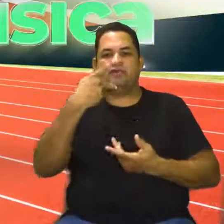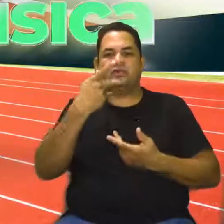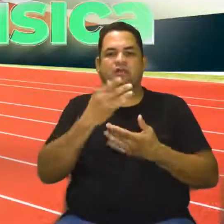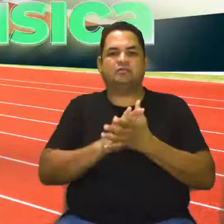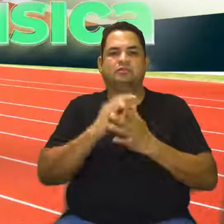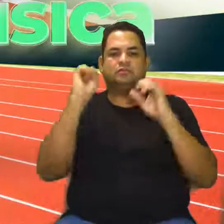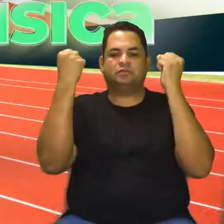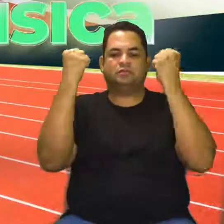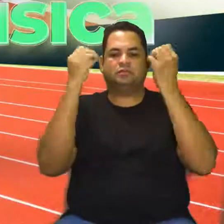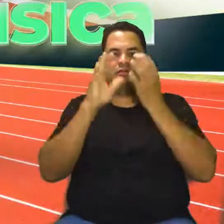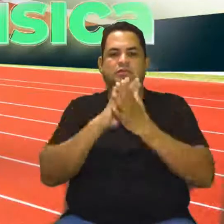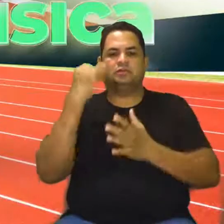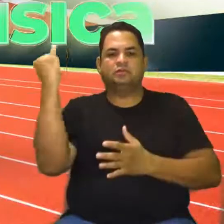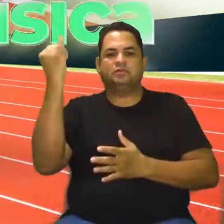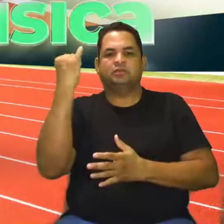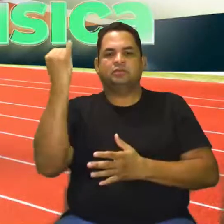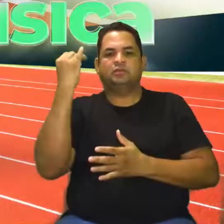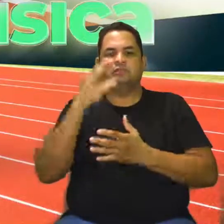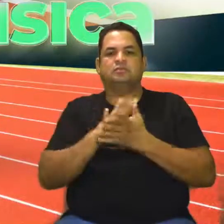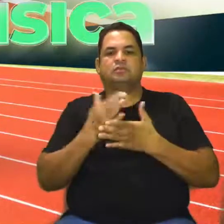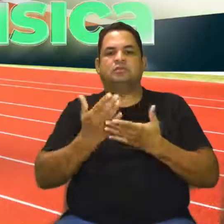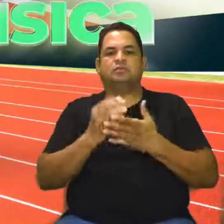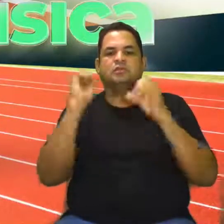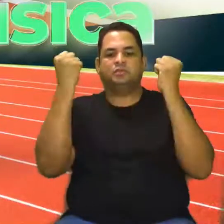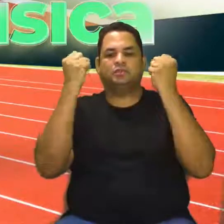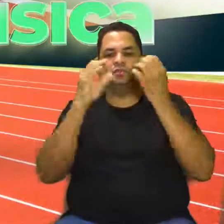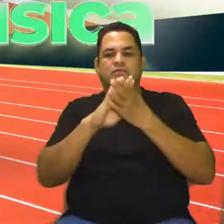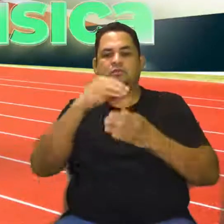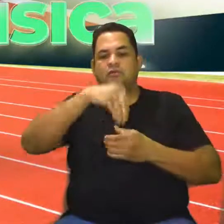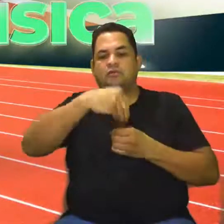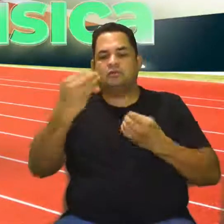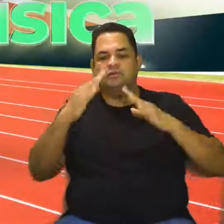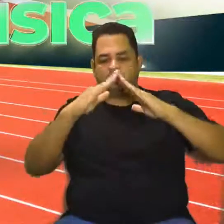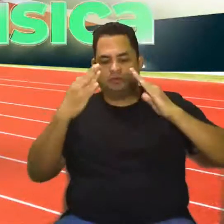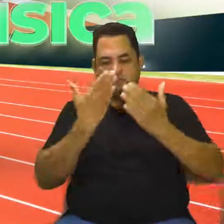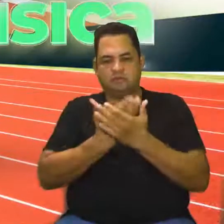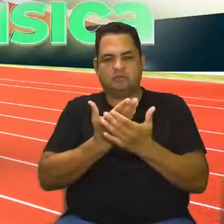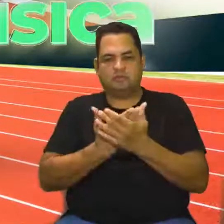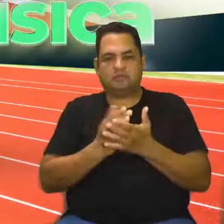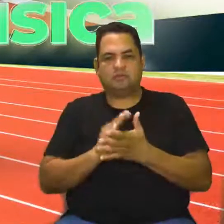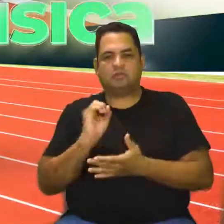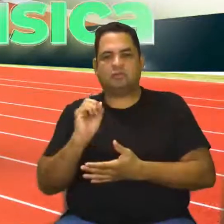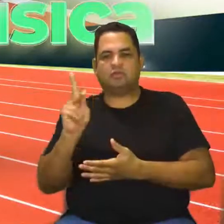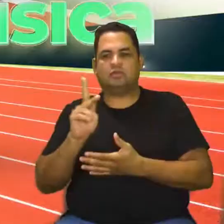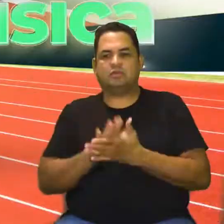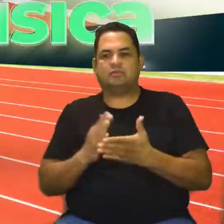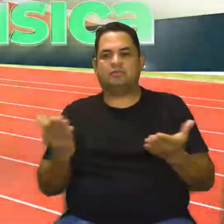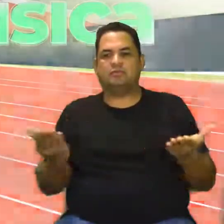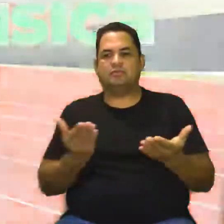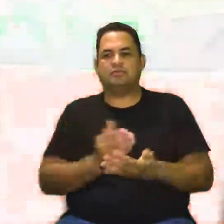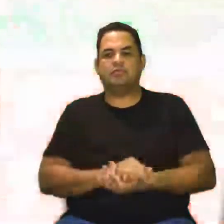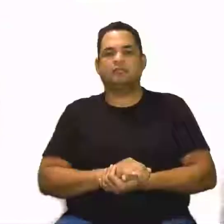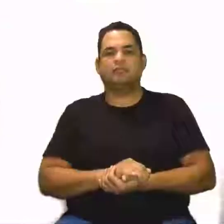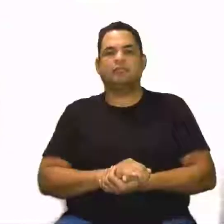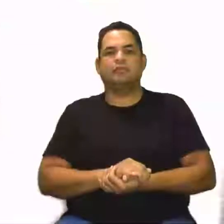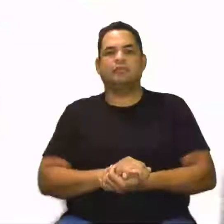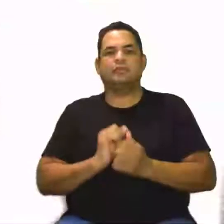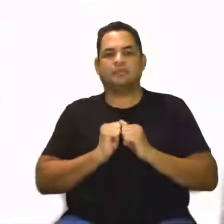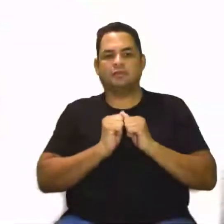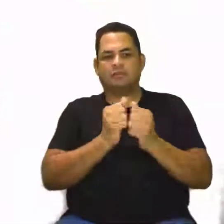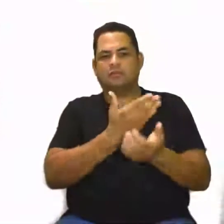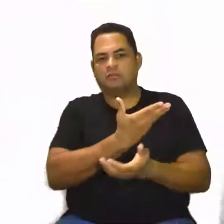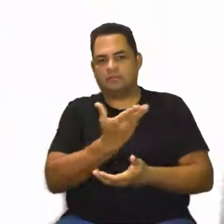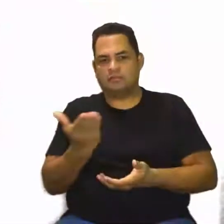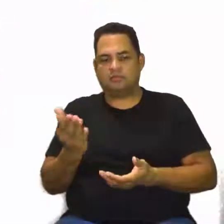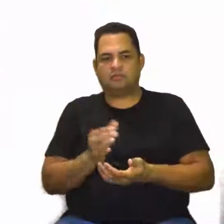atividade física, da importância da atividade física fora da escola, ok? Então vamos ver um pouquinho mais sobre isso? Acompanha